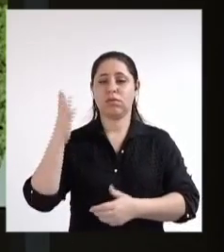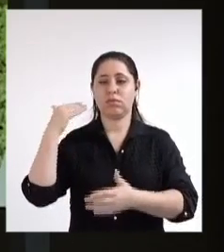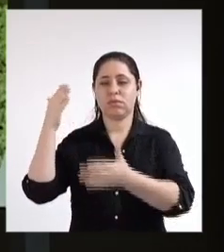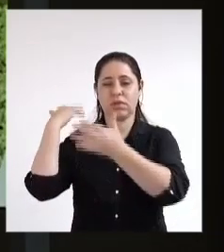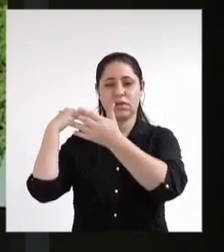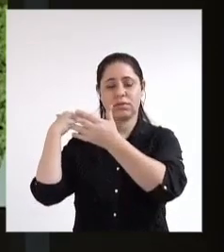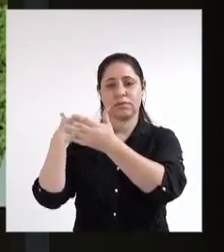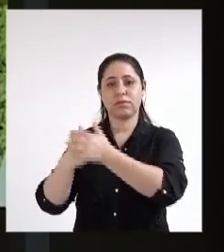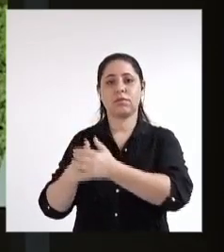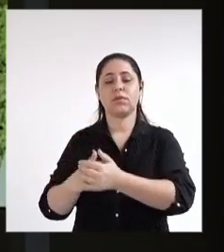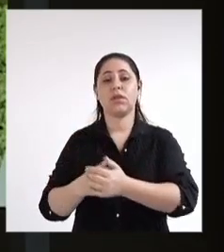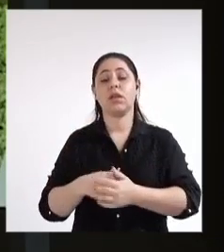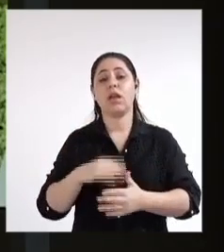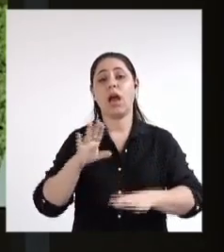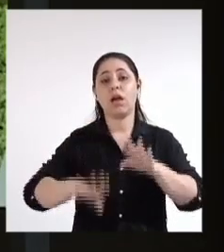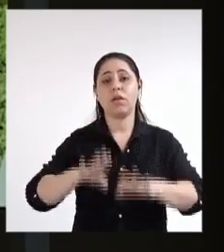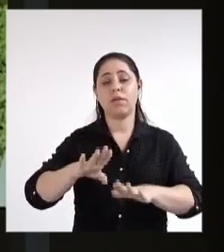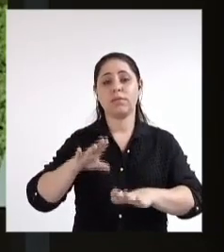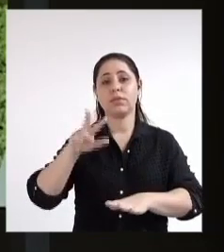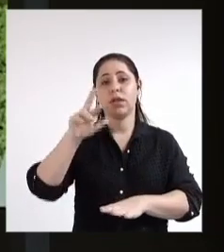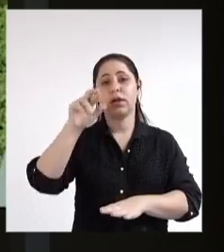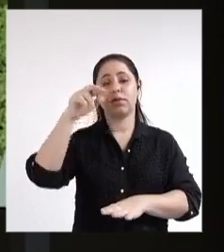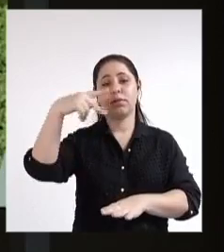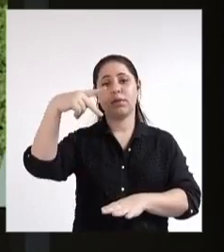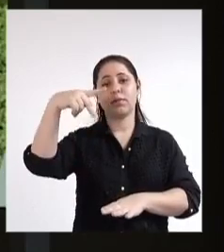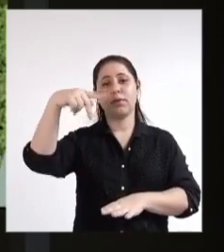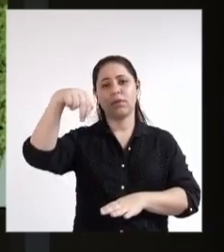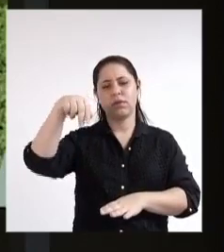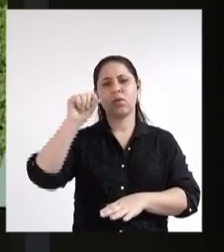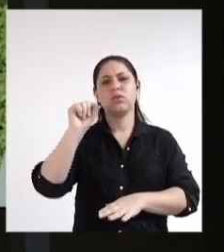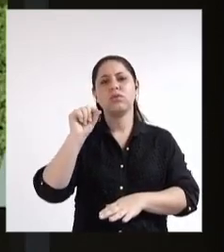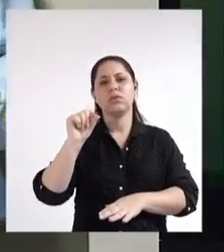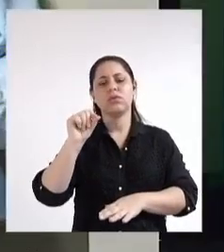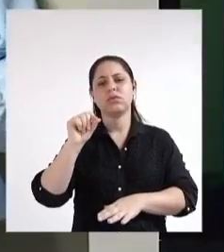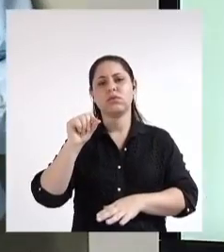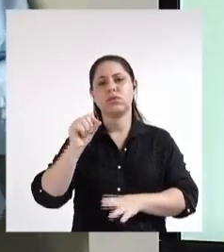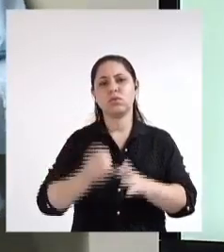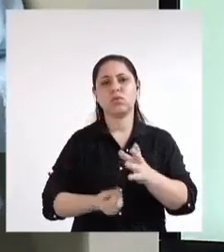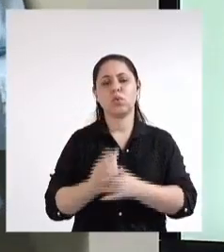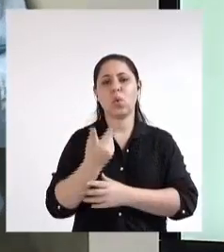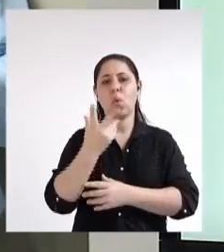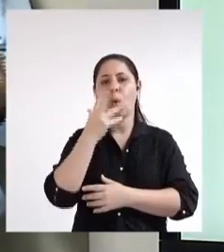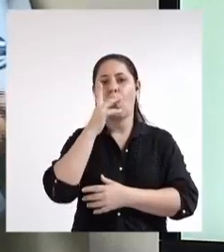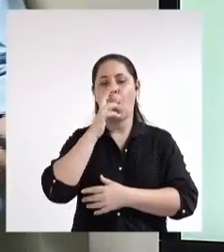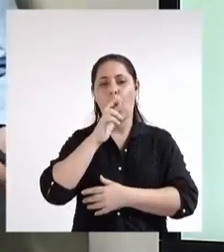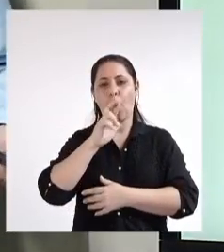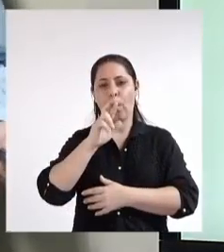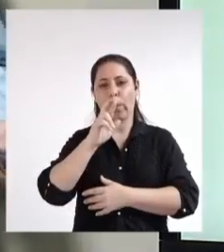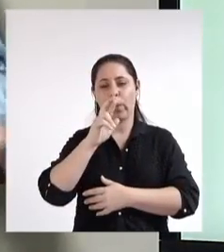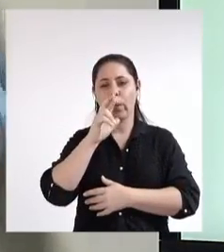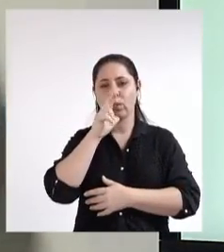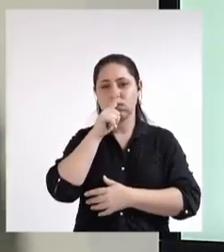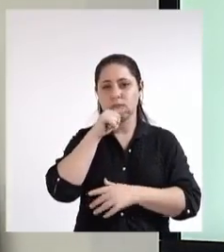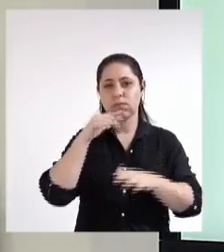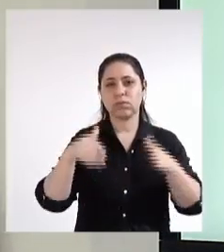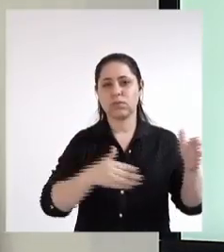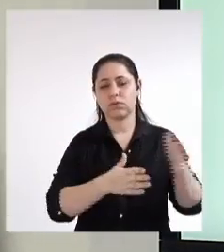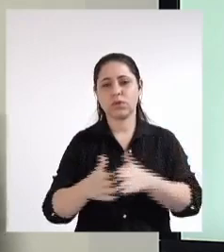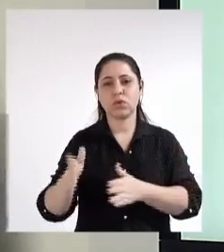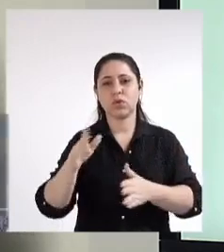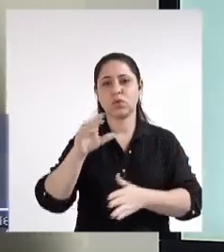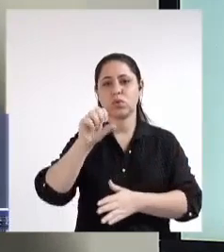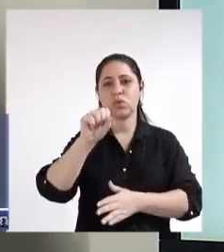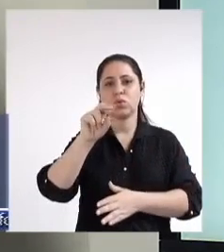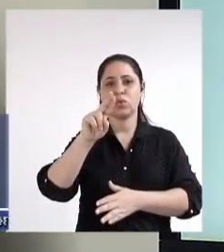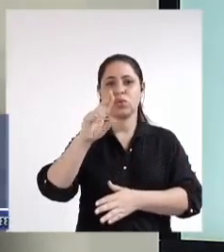dessas rppn existe a gente nem sabia que era como é o caso do sucuri que o lugar tem muito passeio nem de turismo